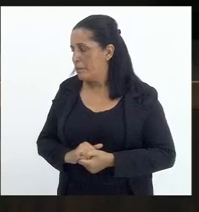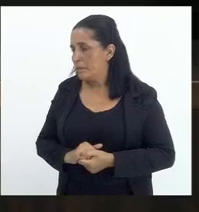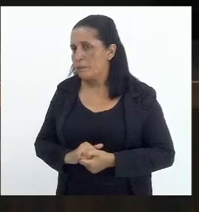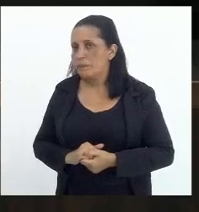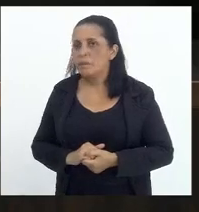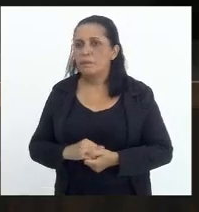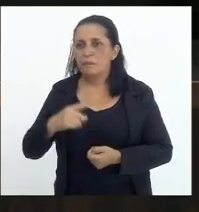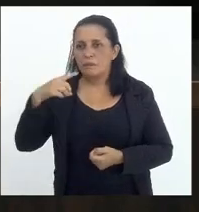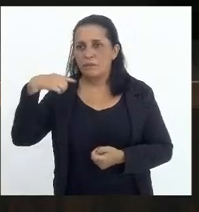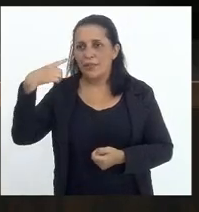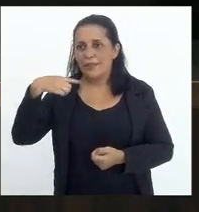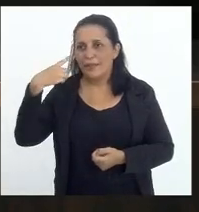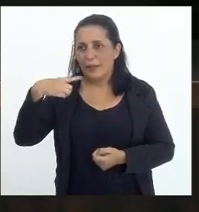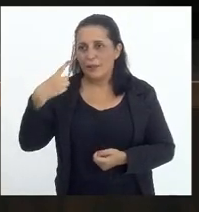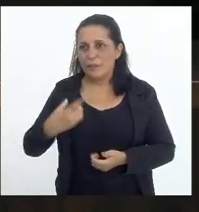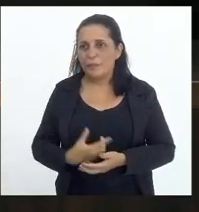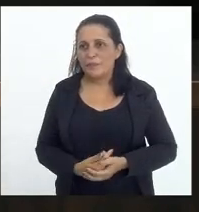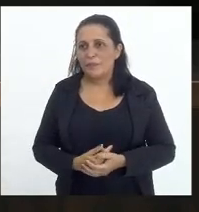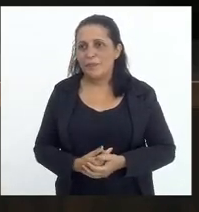delegado